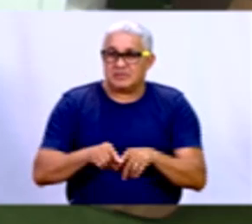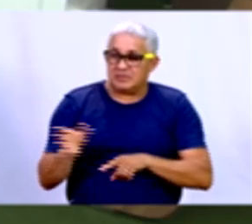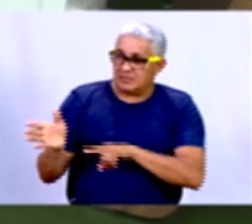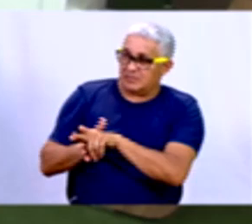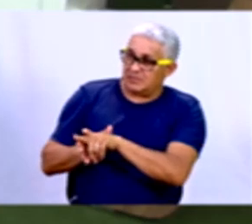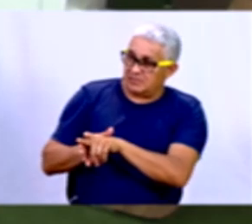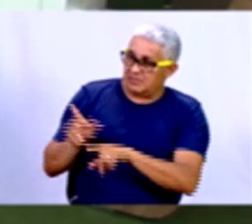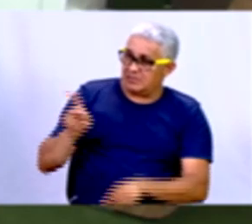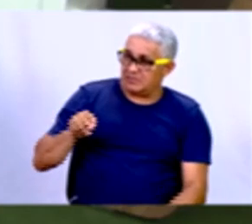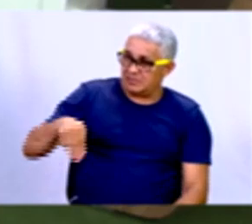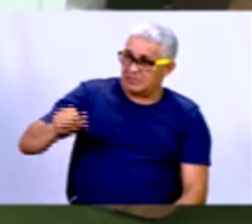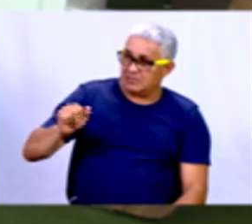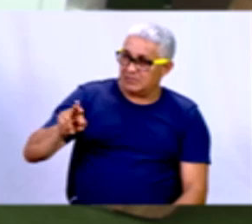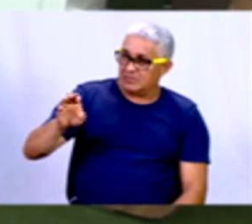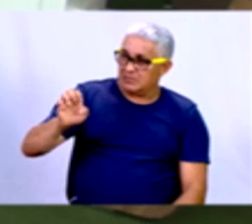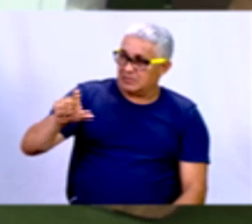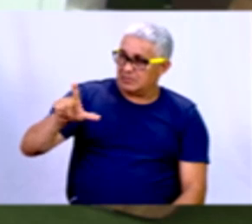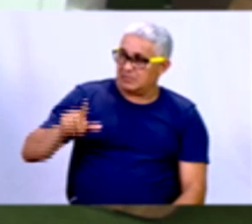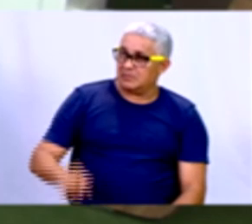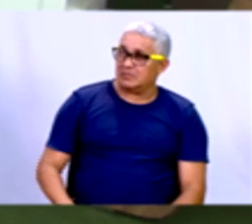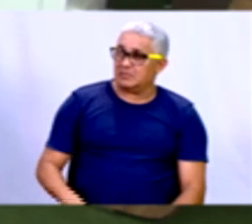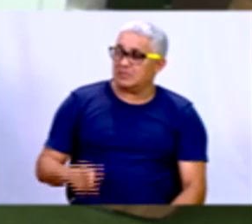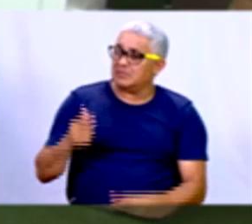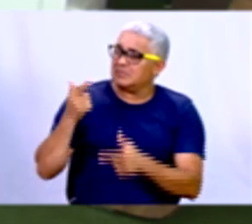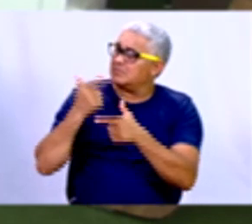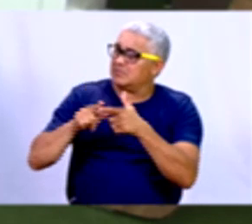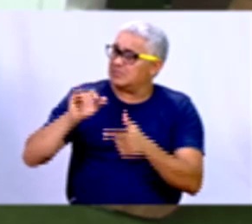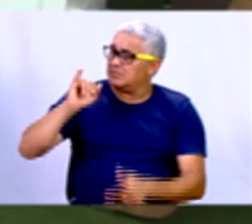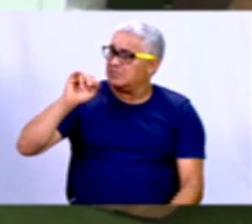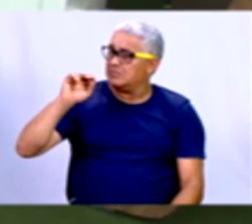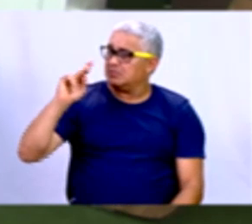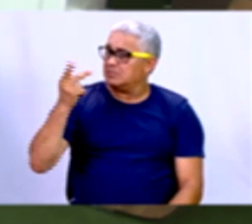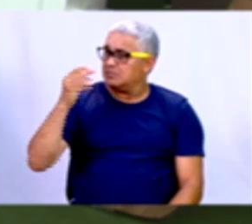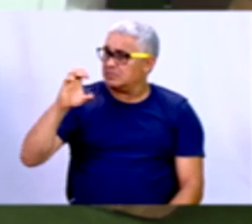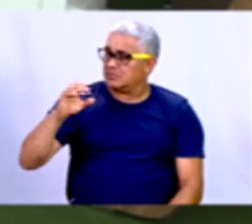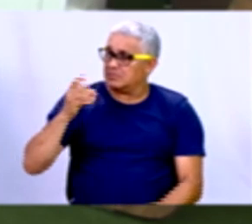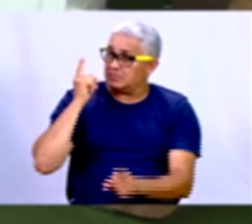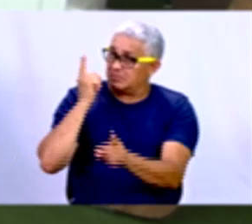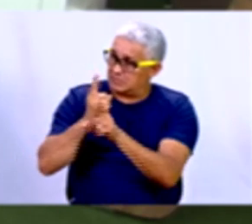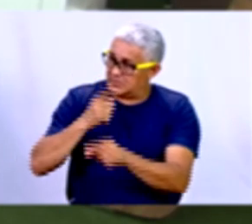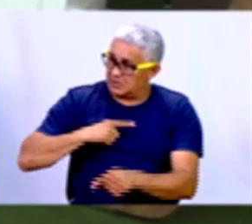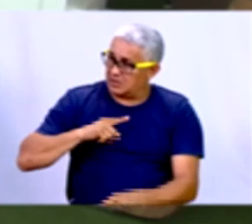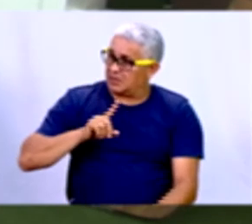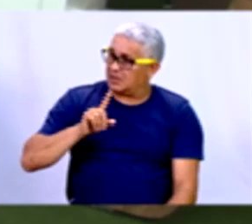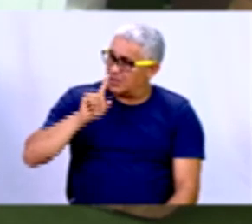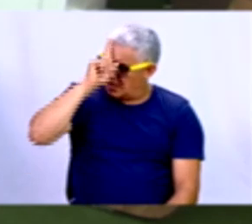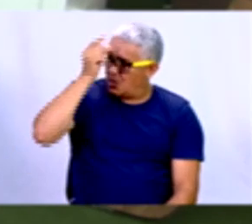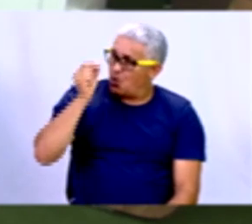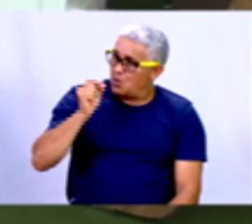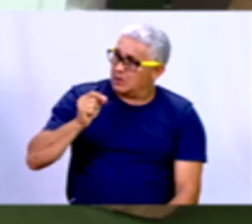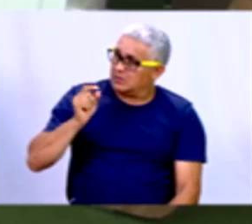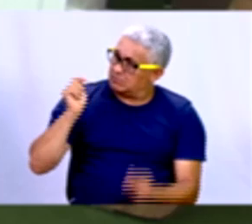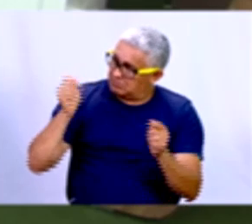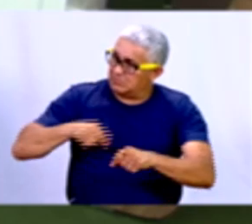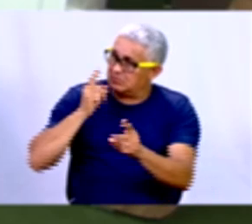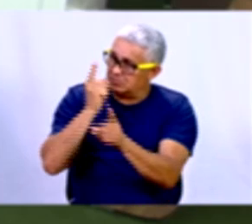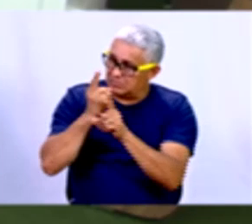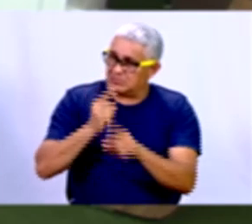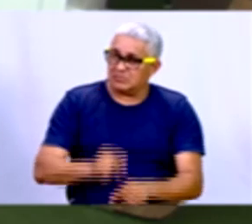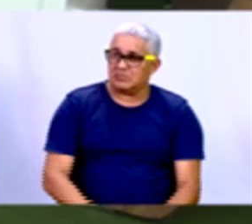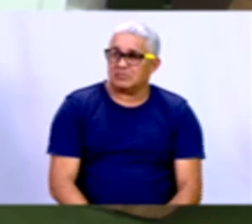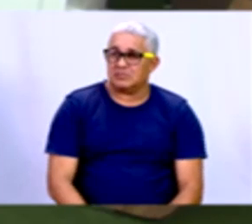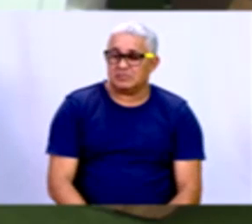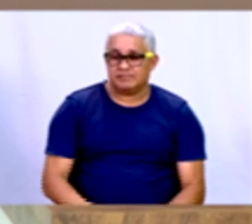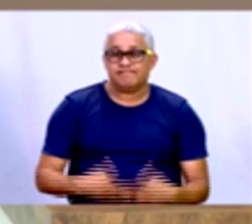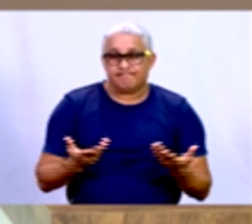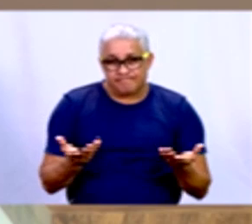relação a problemas em IHC que a gente pode encontrar em sites, o senhor tem alguma ideia do que a gente pode destacar?